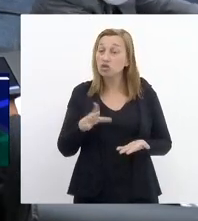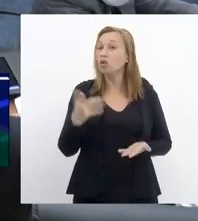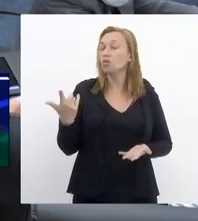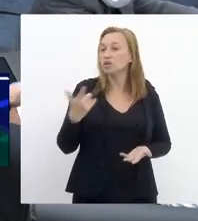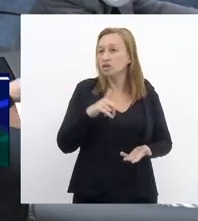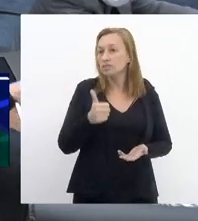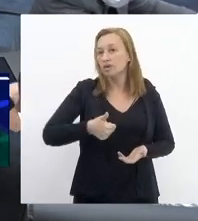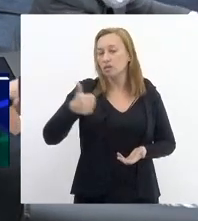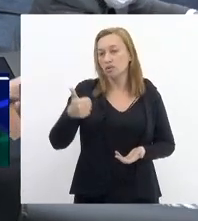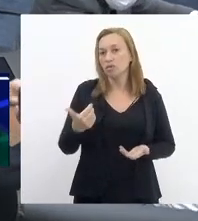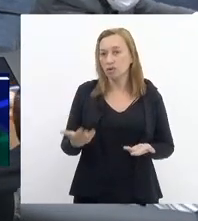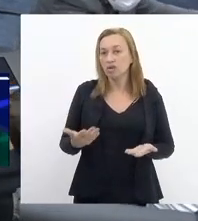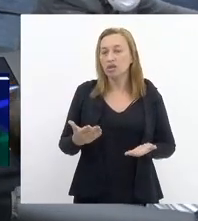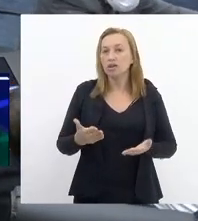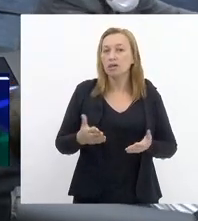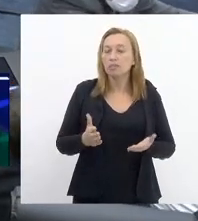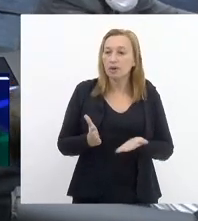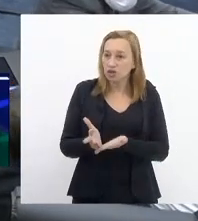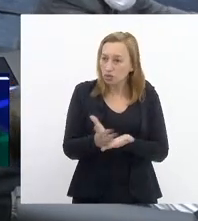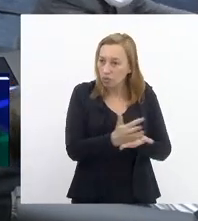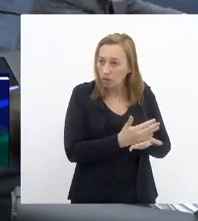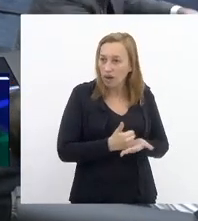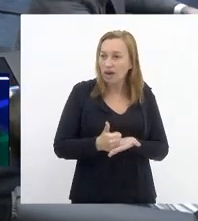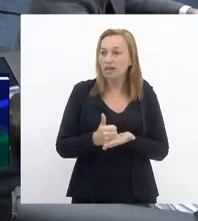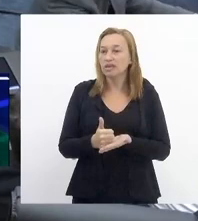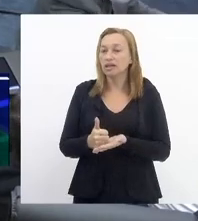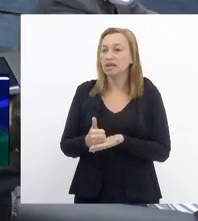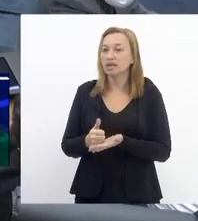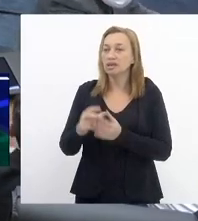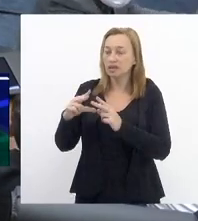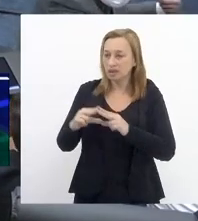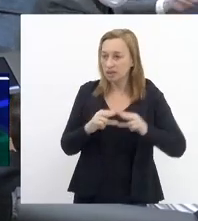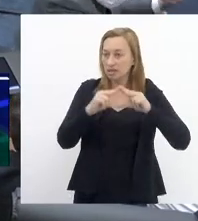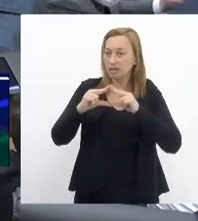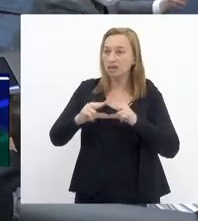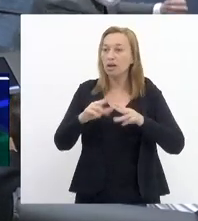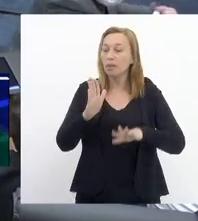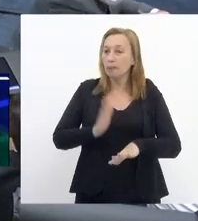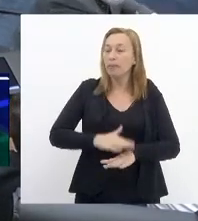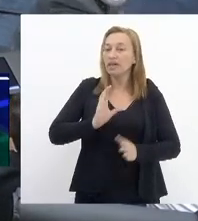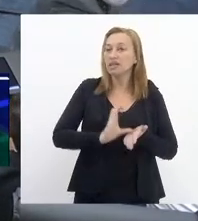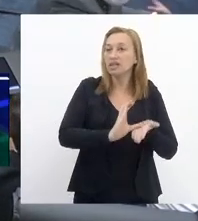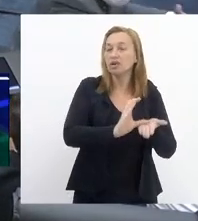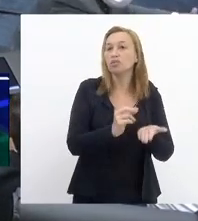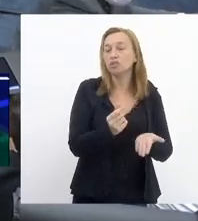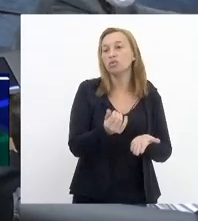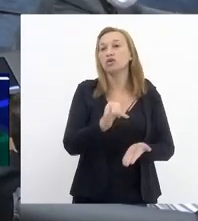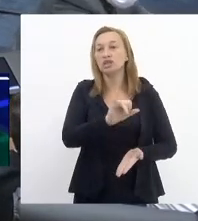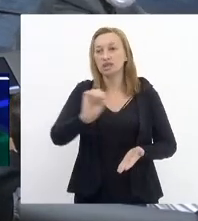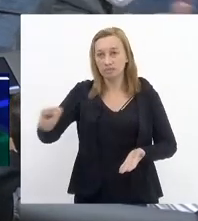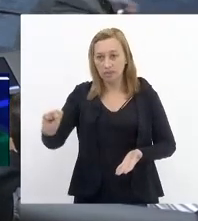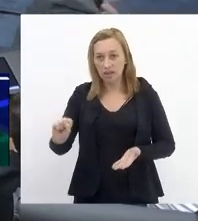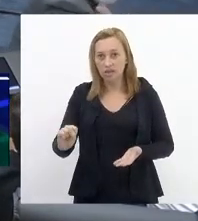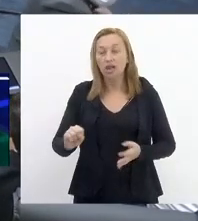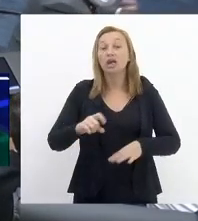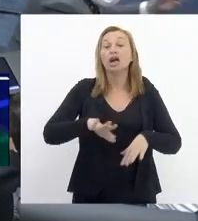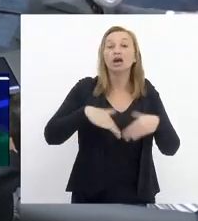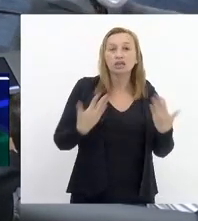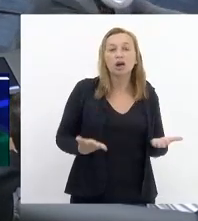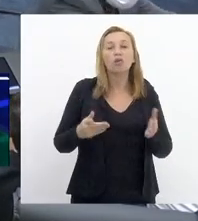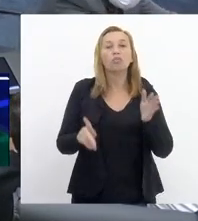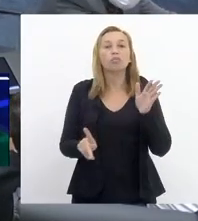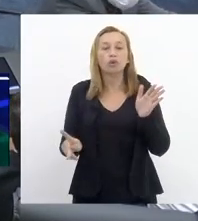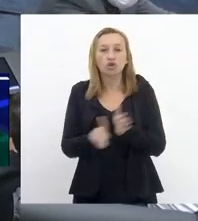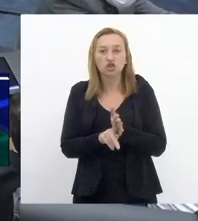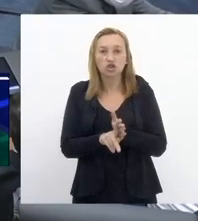que fazendo mais coleta seletiva, mais reciclagem, vão ganhar mais recursos do ICMS verde. Então, o projeto pode e